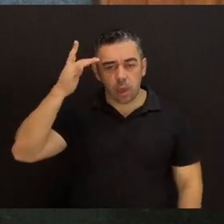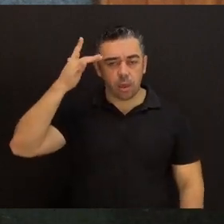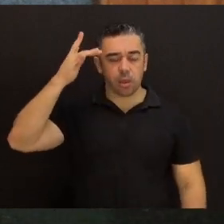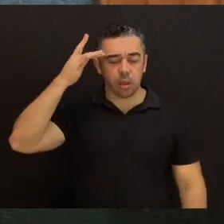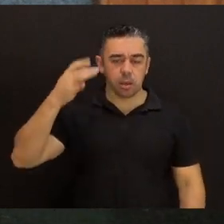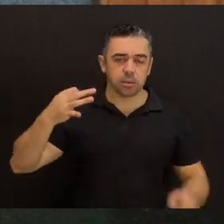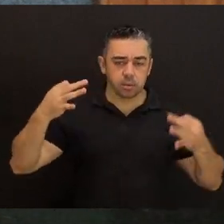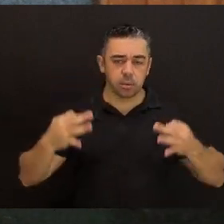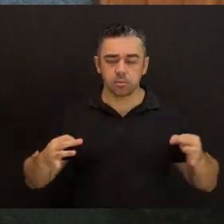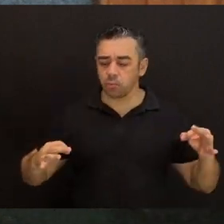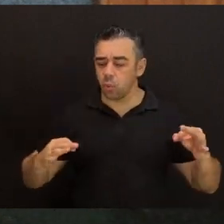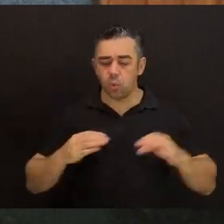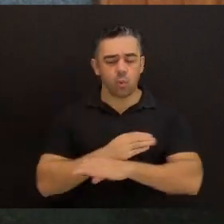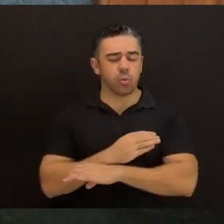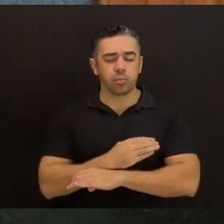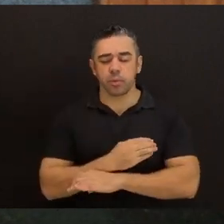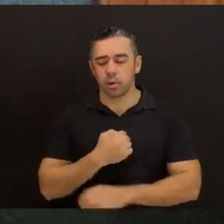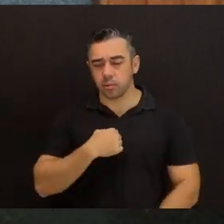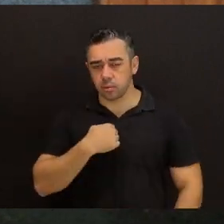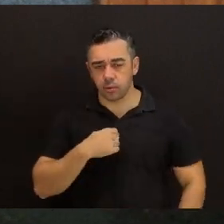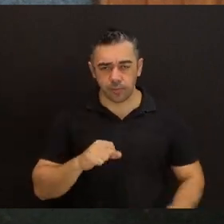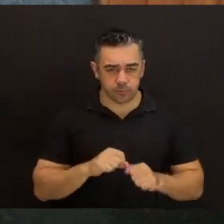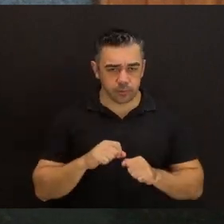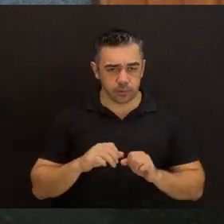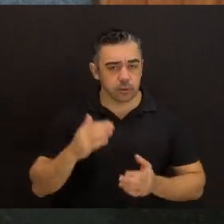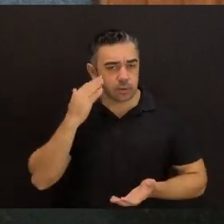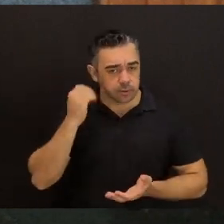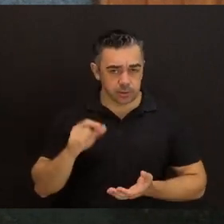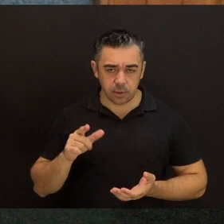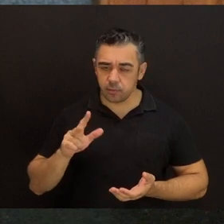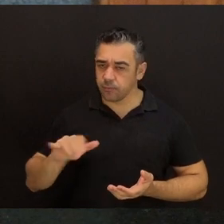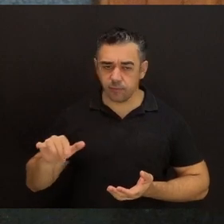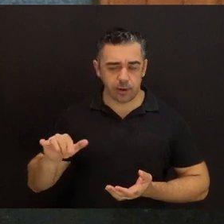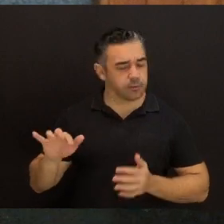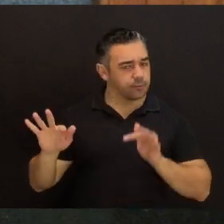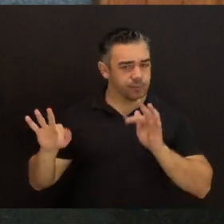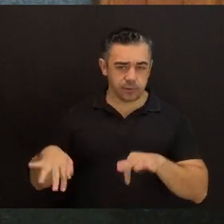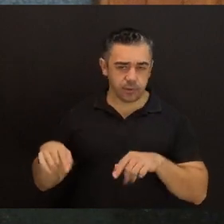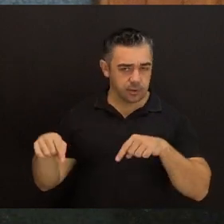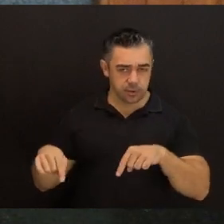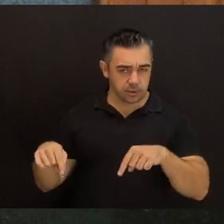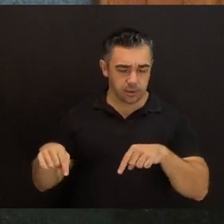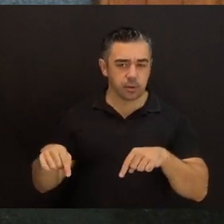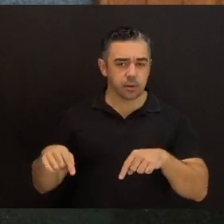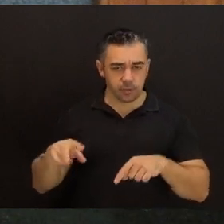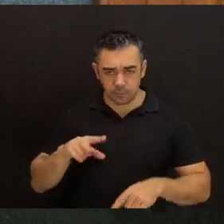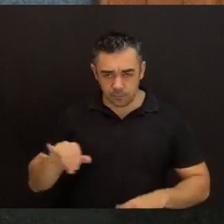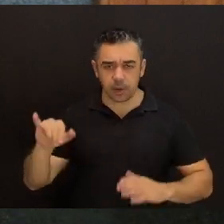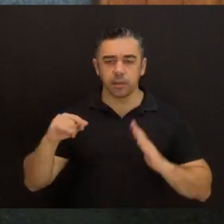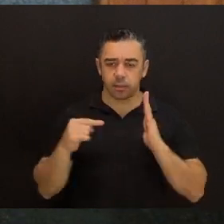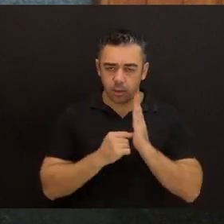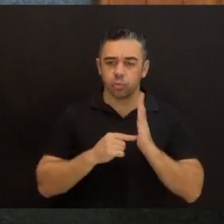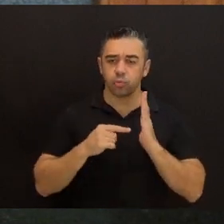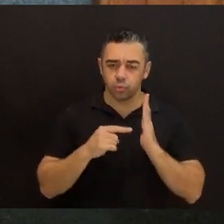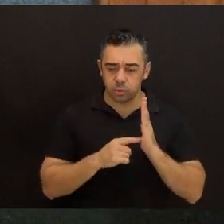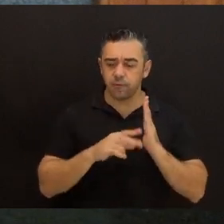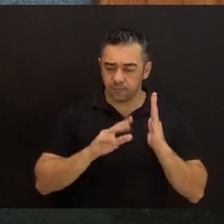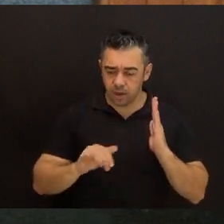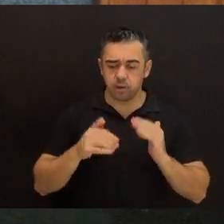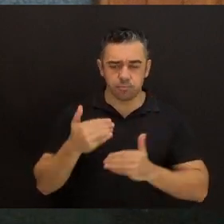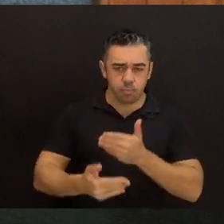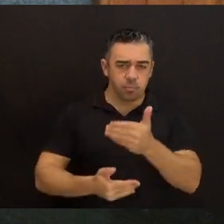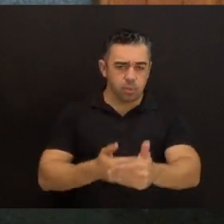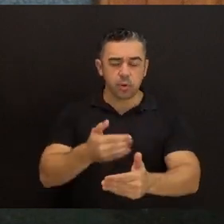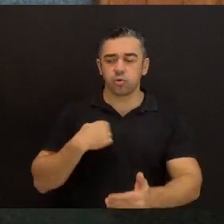de dever cumprir que o fato não vai acabar aqui que mais pessoas vão denunciar e isso que nós queremos